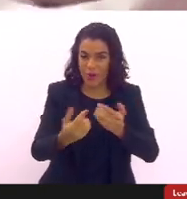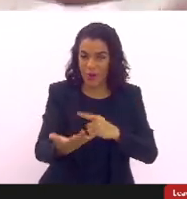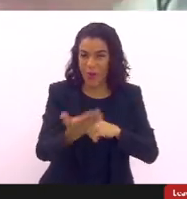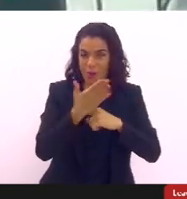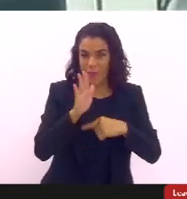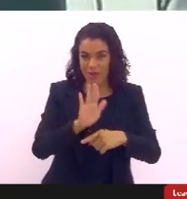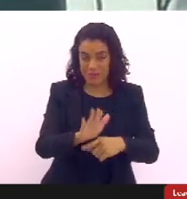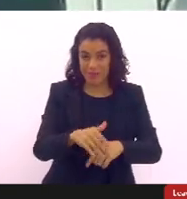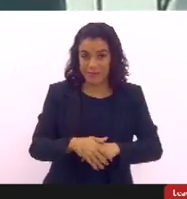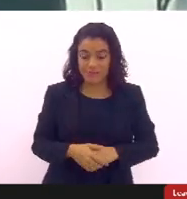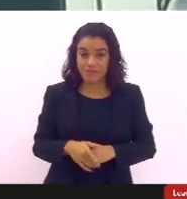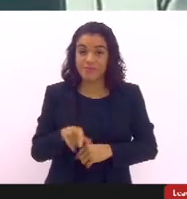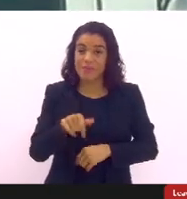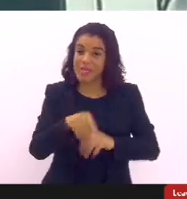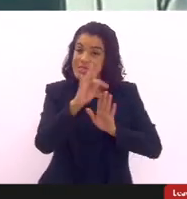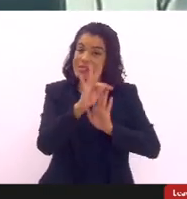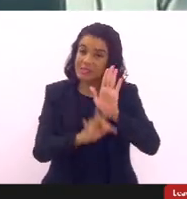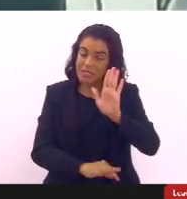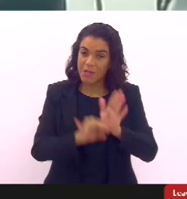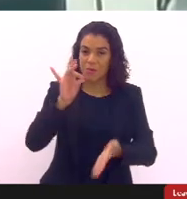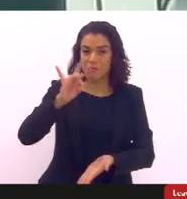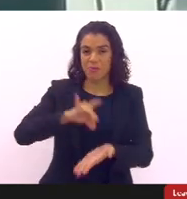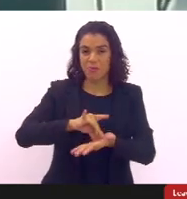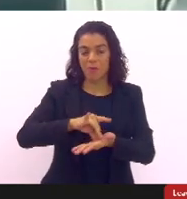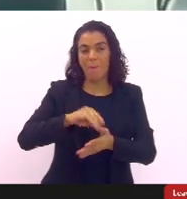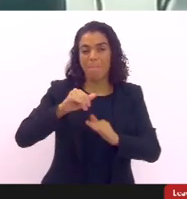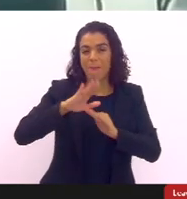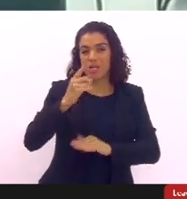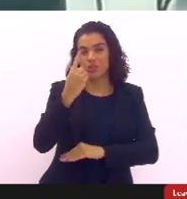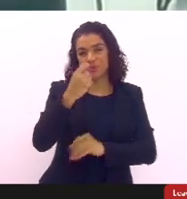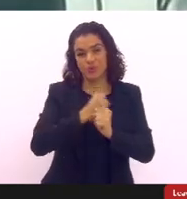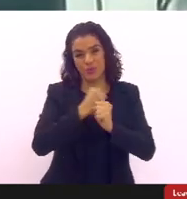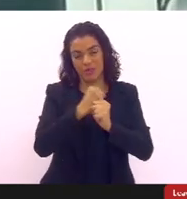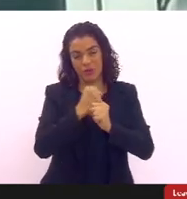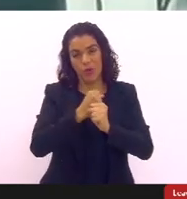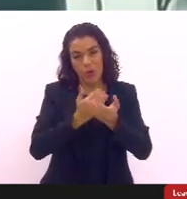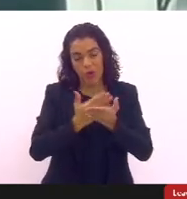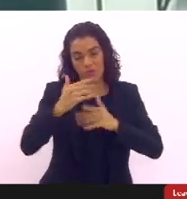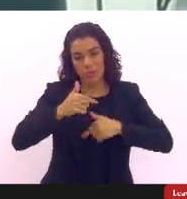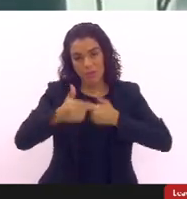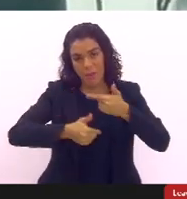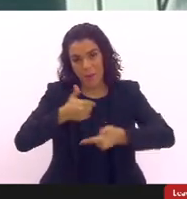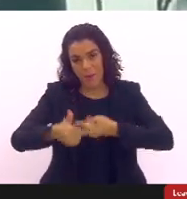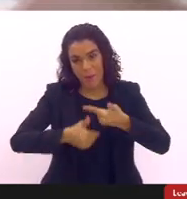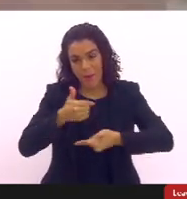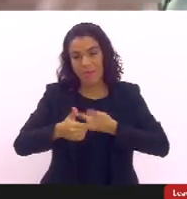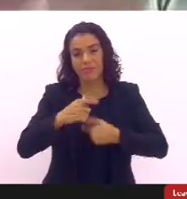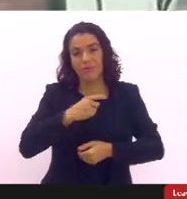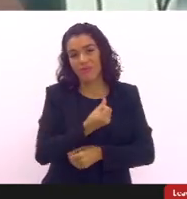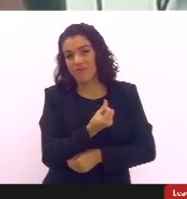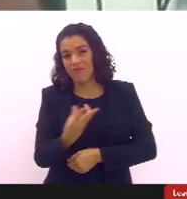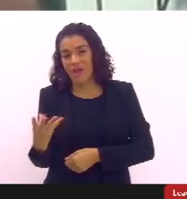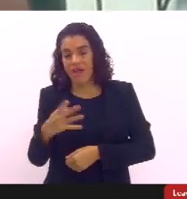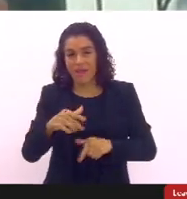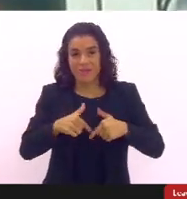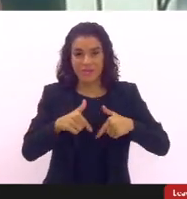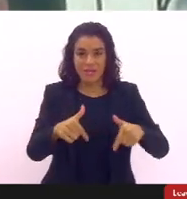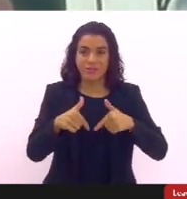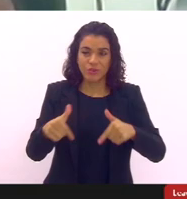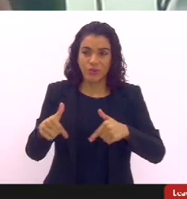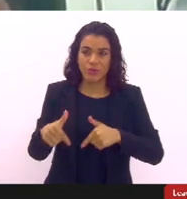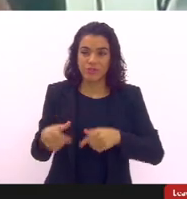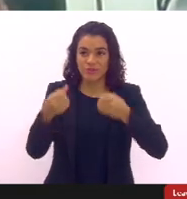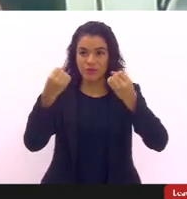mais de um ano que esse termo de cooperação, de fato, começou a ser executado. Então, nós temos várias ações dessas que foram descritas